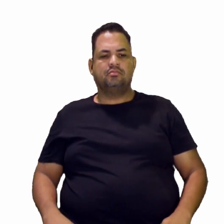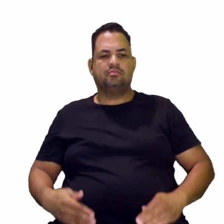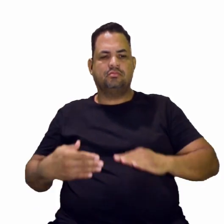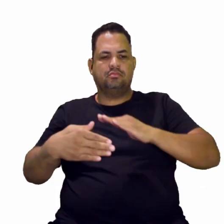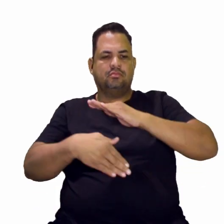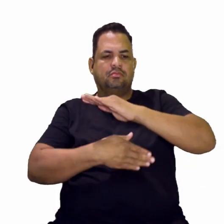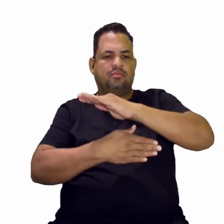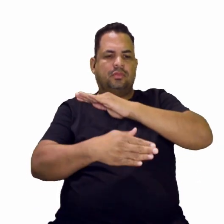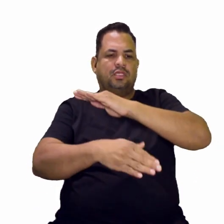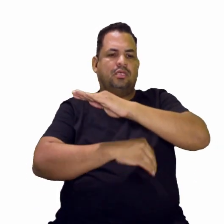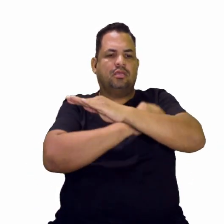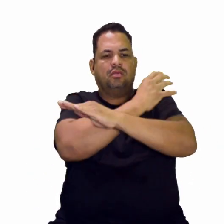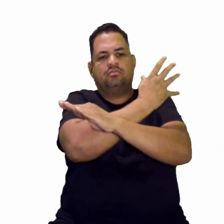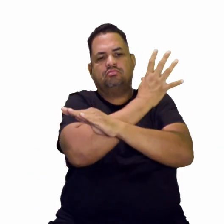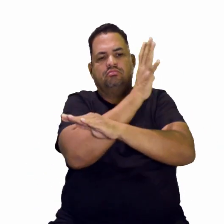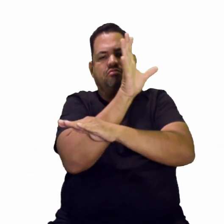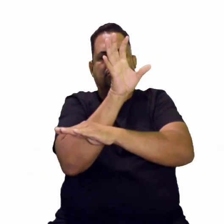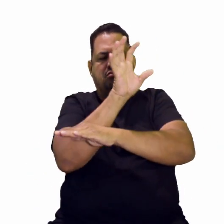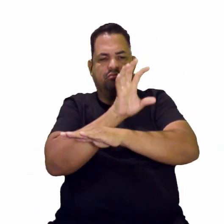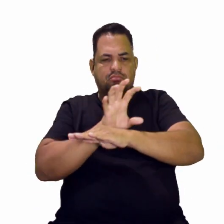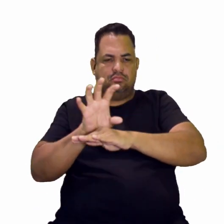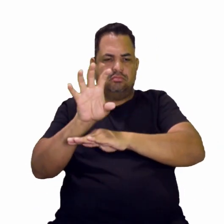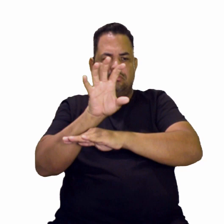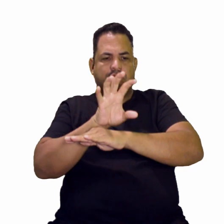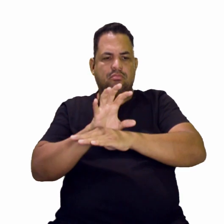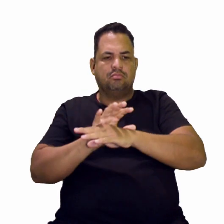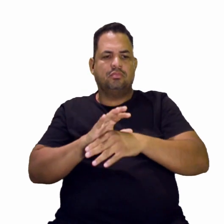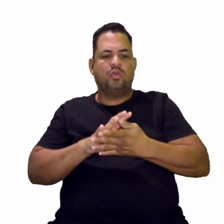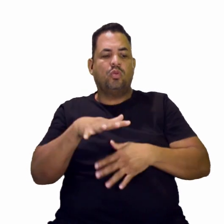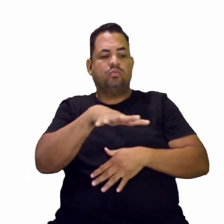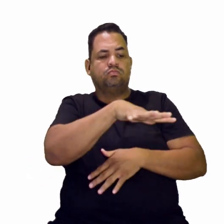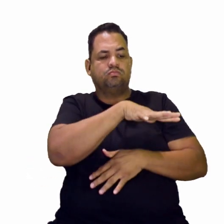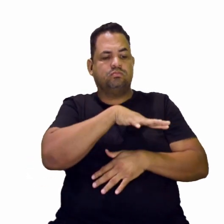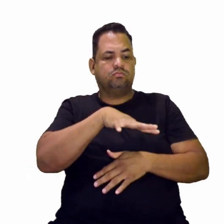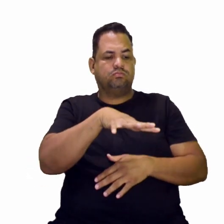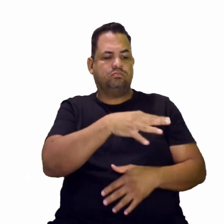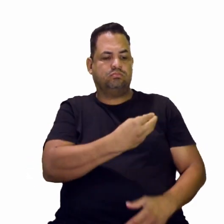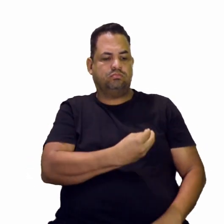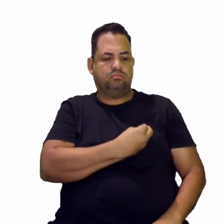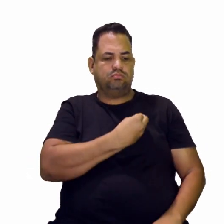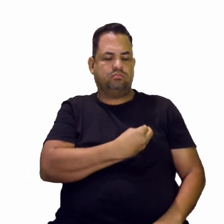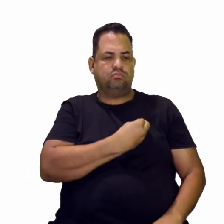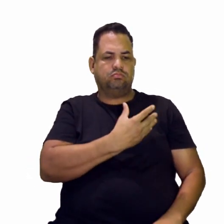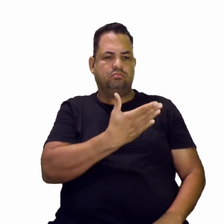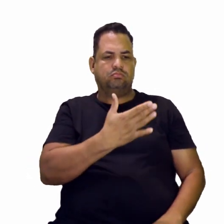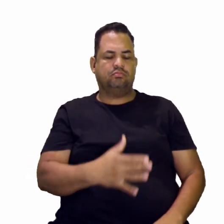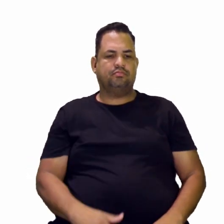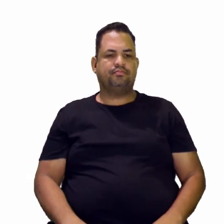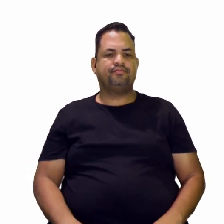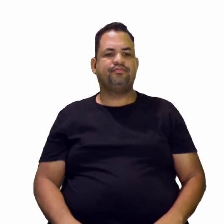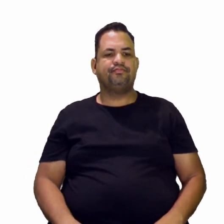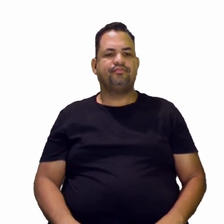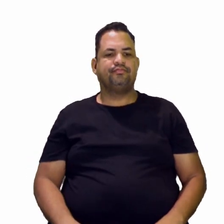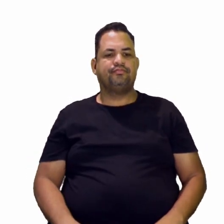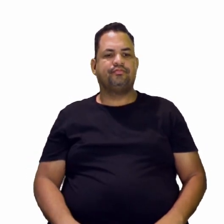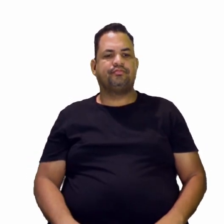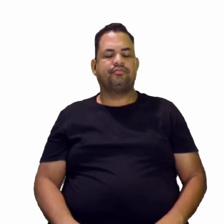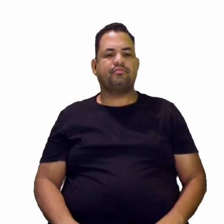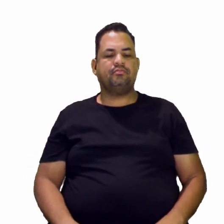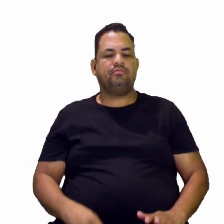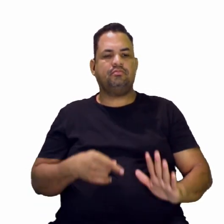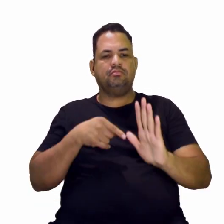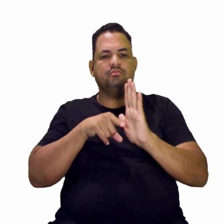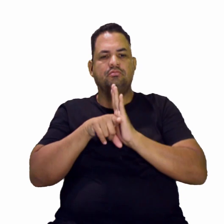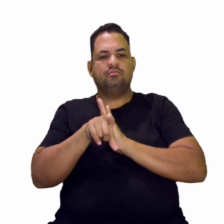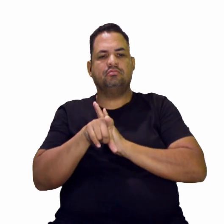O ecossistema ou o habitat. Presta atenção. Você pode, essa pergunta